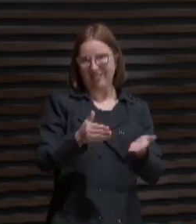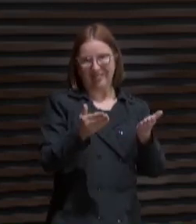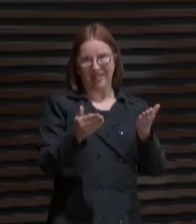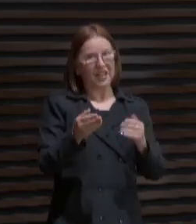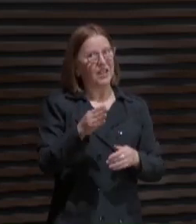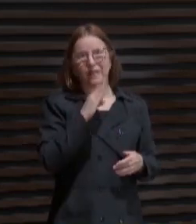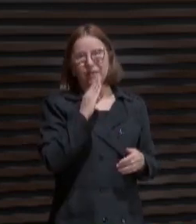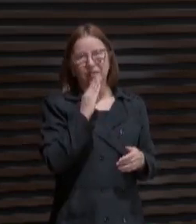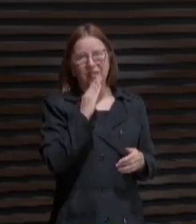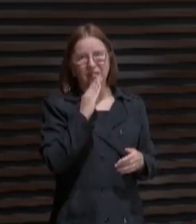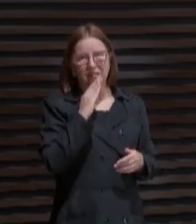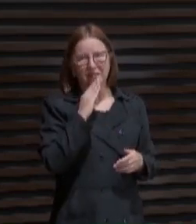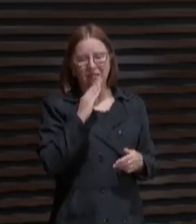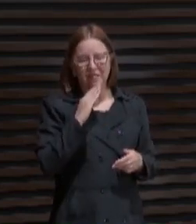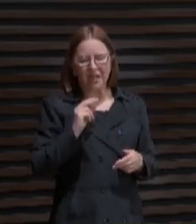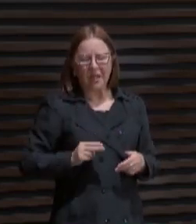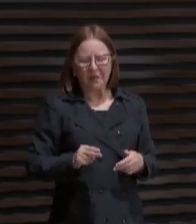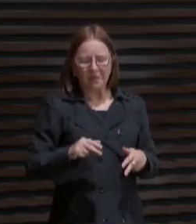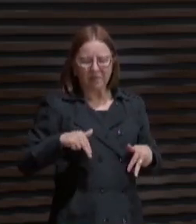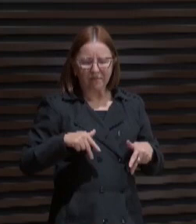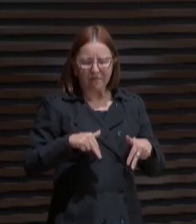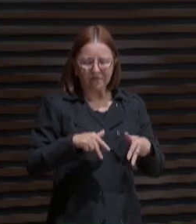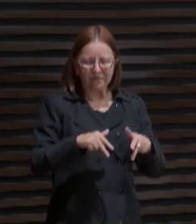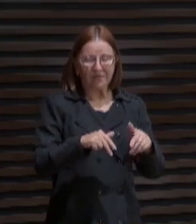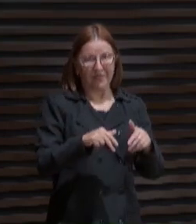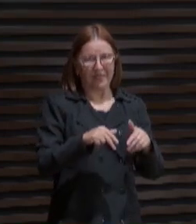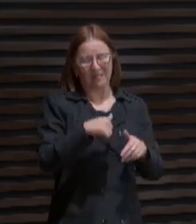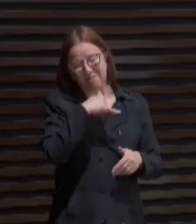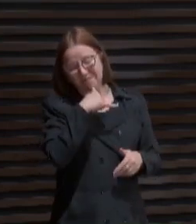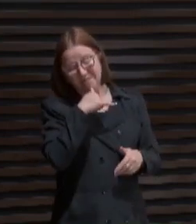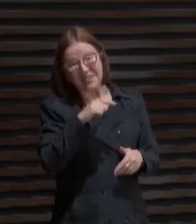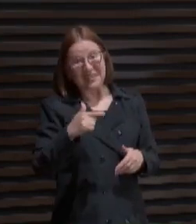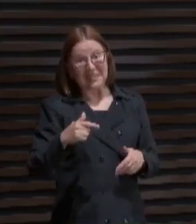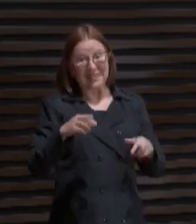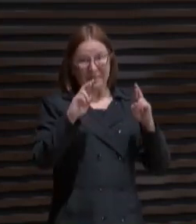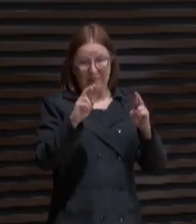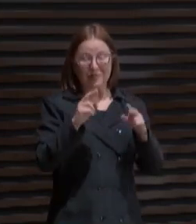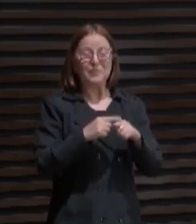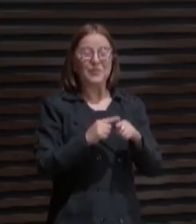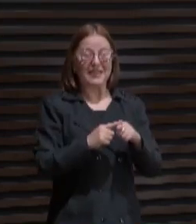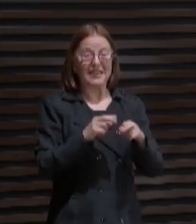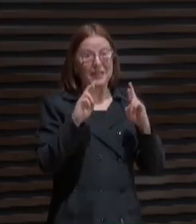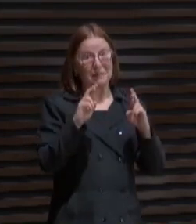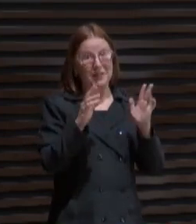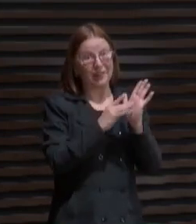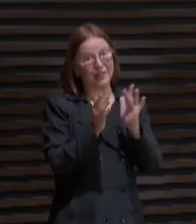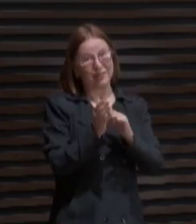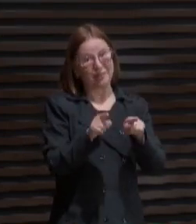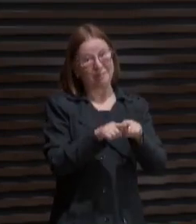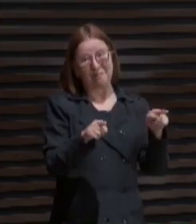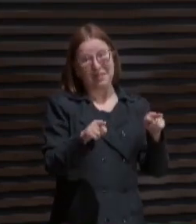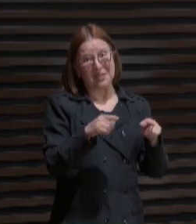tristes, estavam entristecidos, sem esperança. A esperança deles era Jesus, mas morreu. E